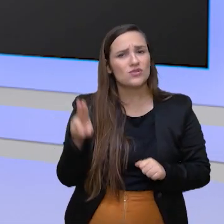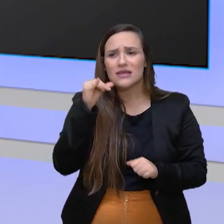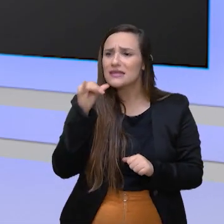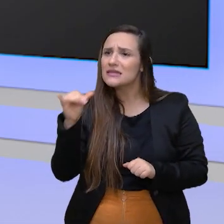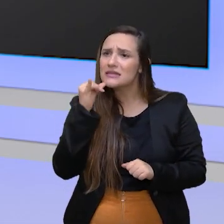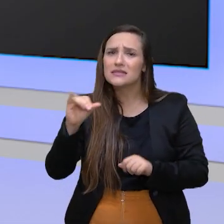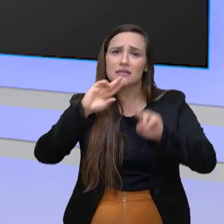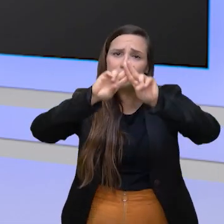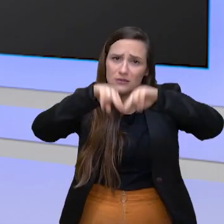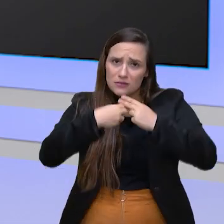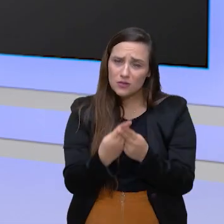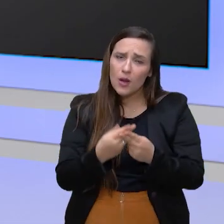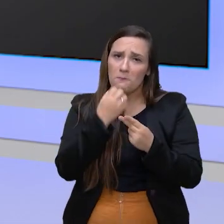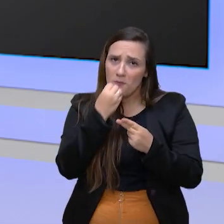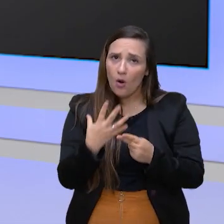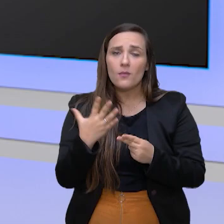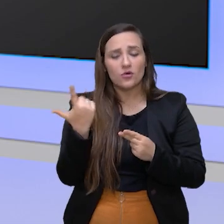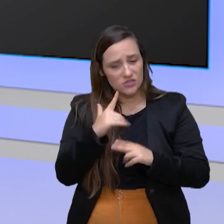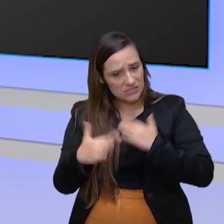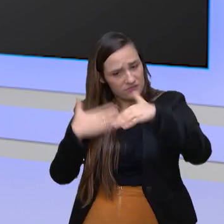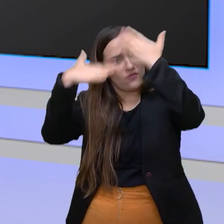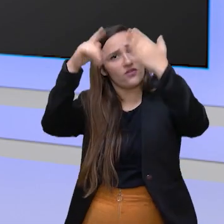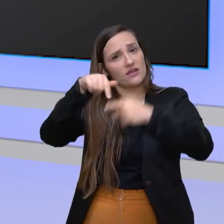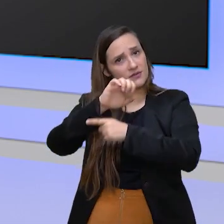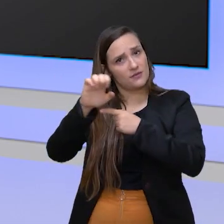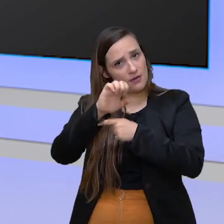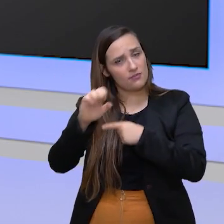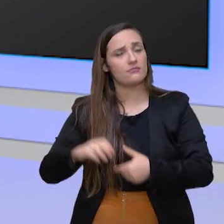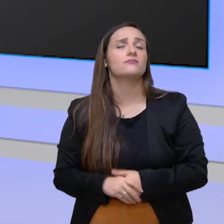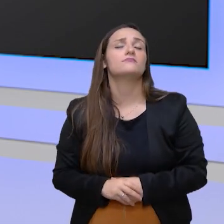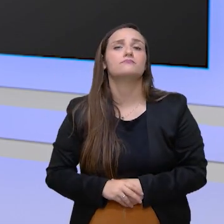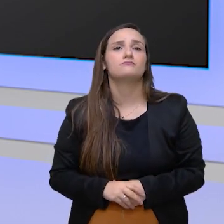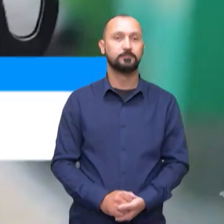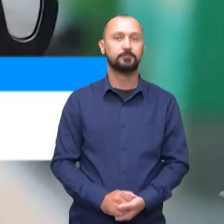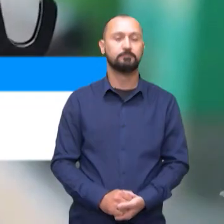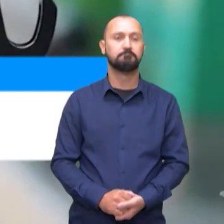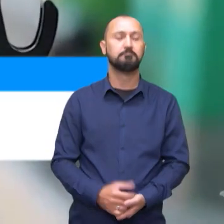importância das fontes renováveis de energia para o desenvolvimento do